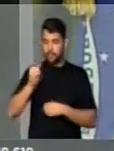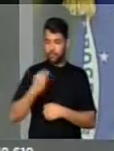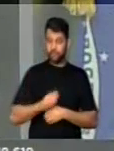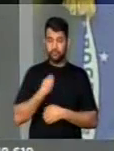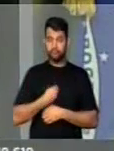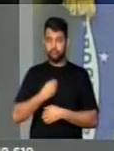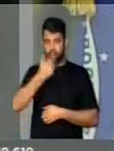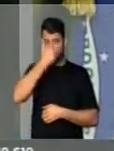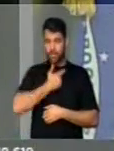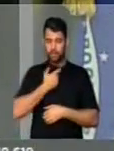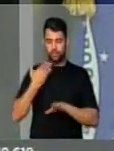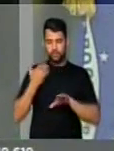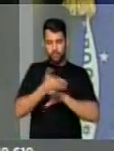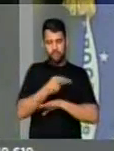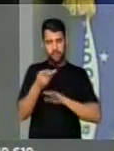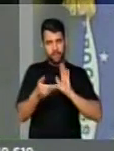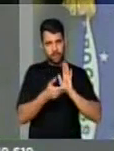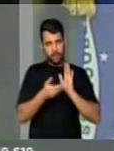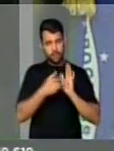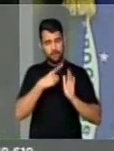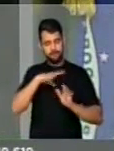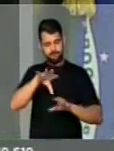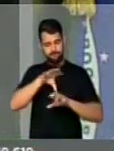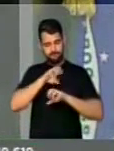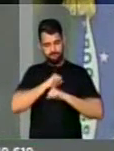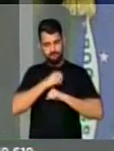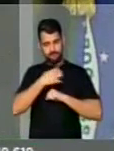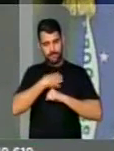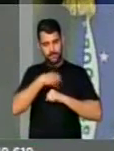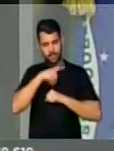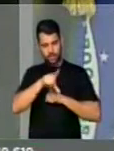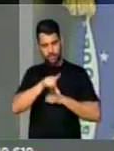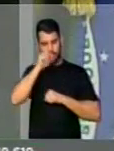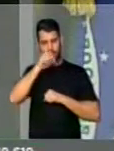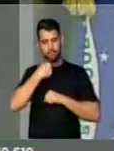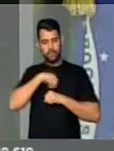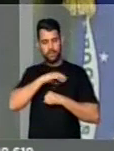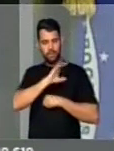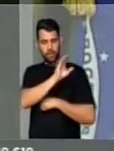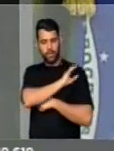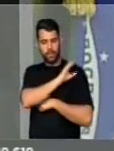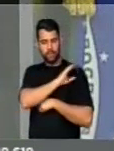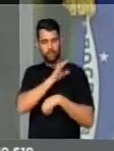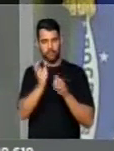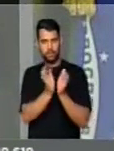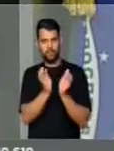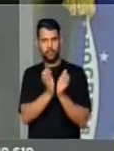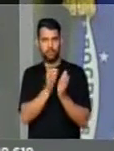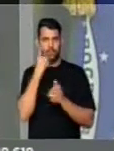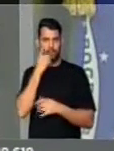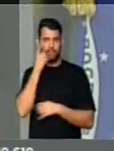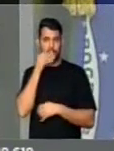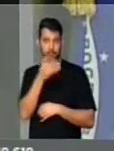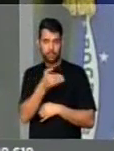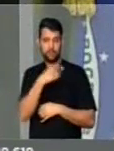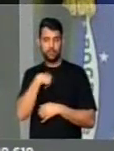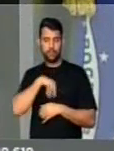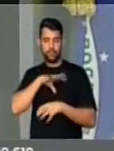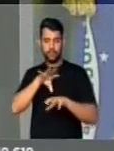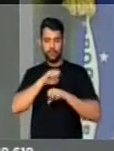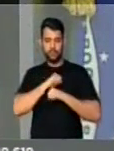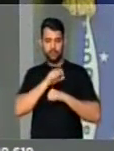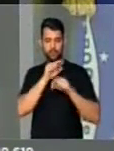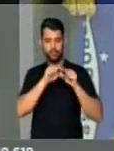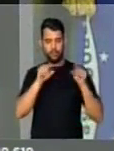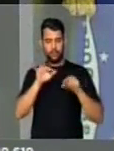privilégio de vir para essa casa e ser escolhido para coordenar esta frente, que nós adotamos como